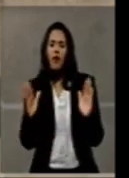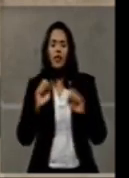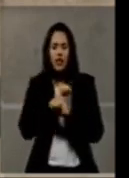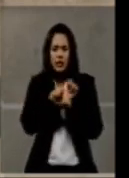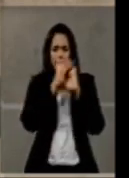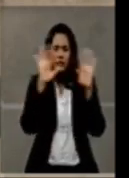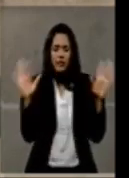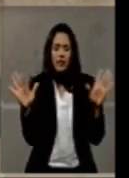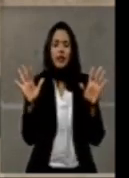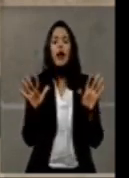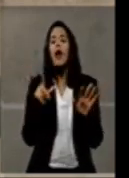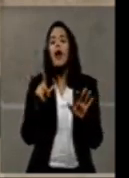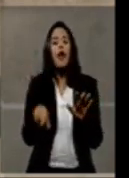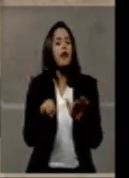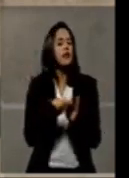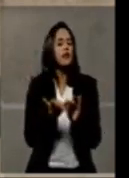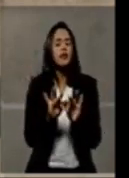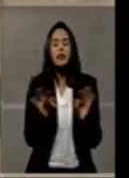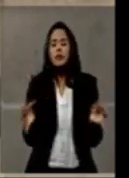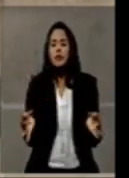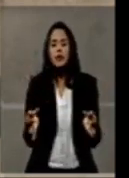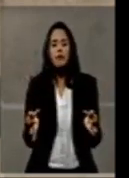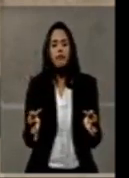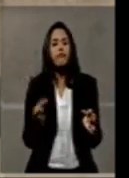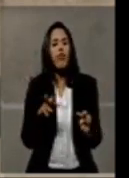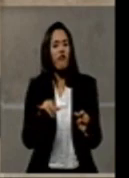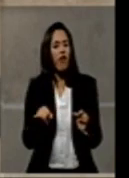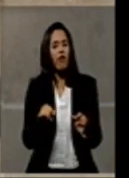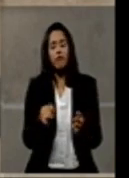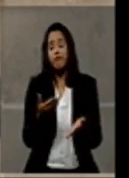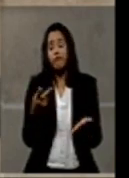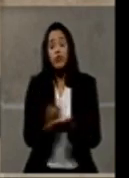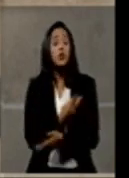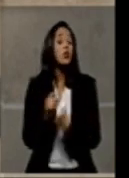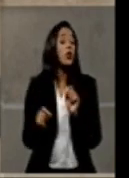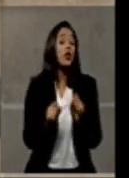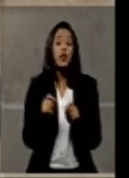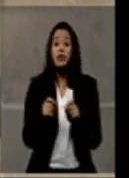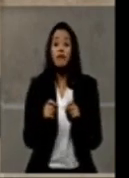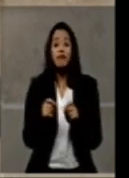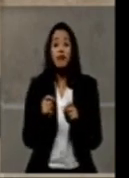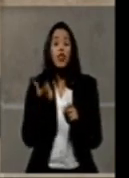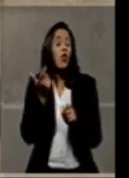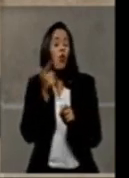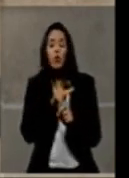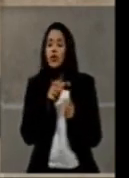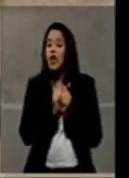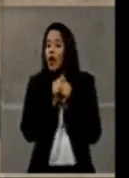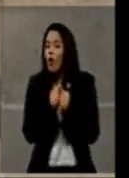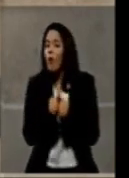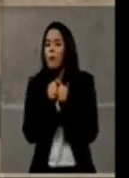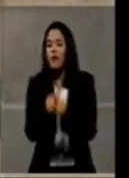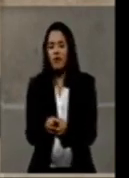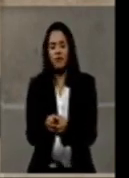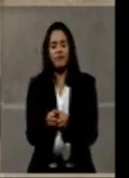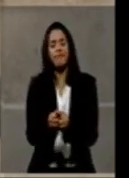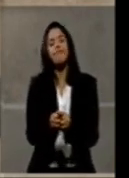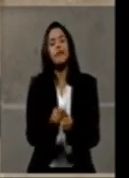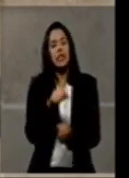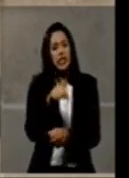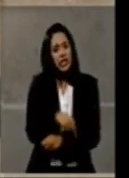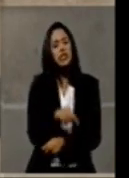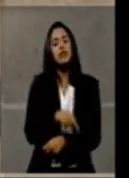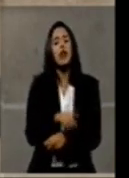simplesmente por ela tragado nada mais fica oculto e isto é